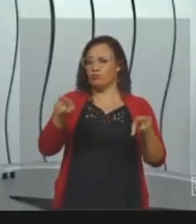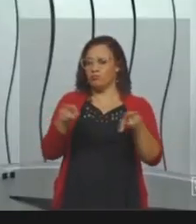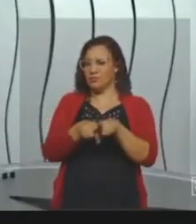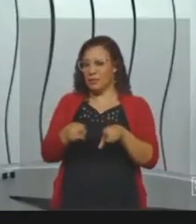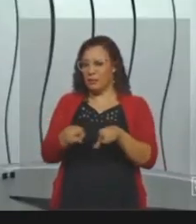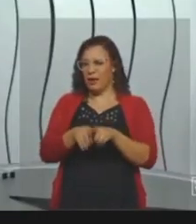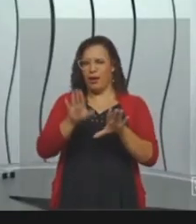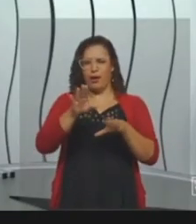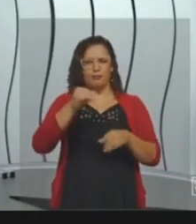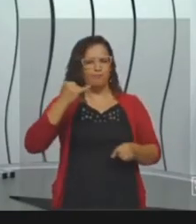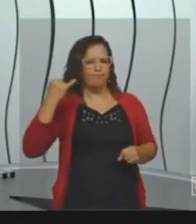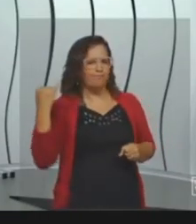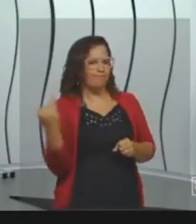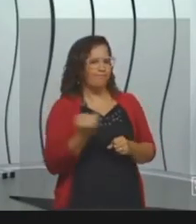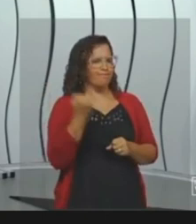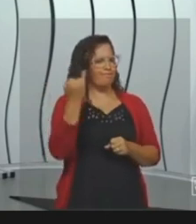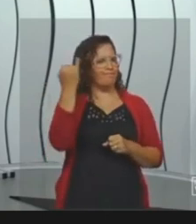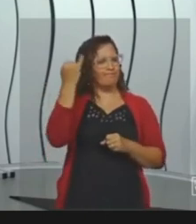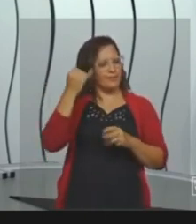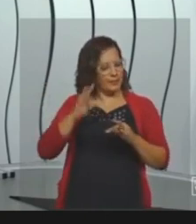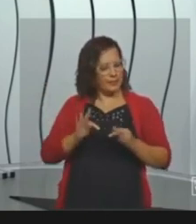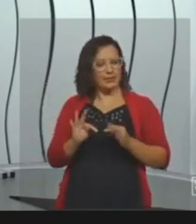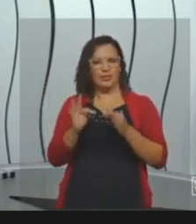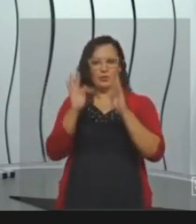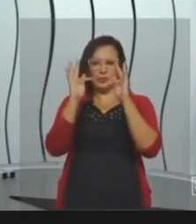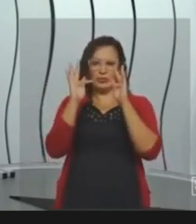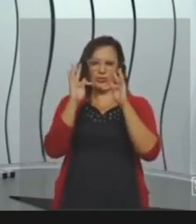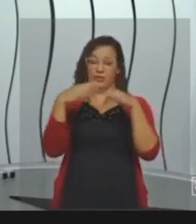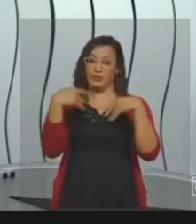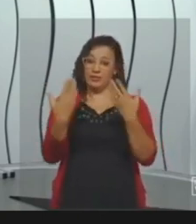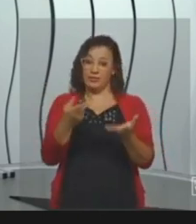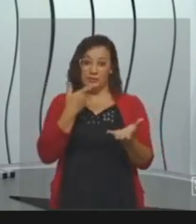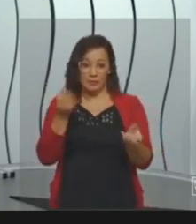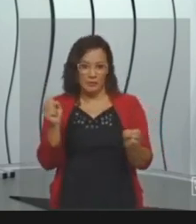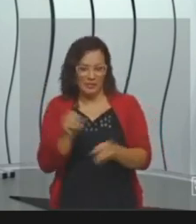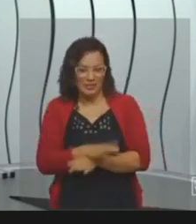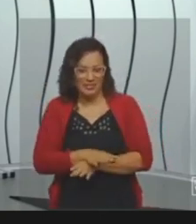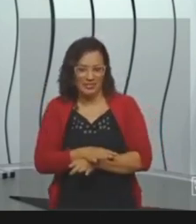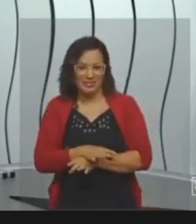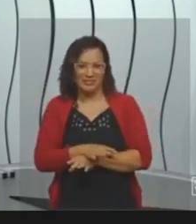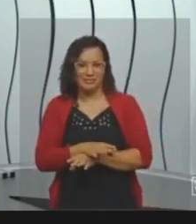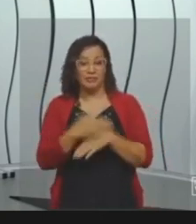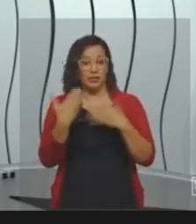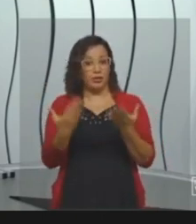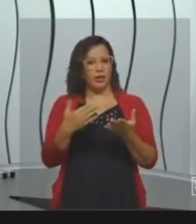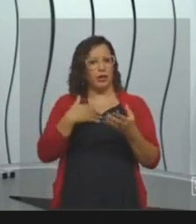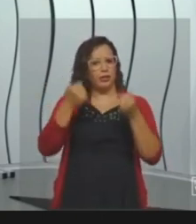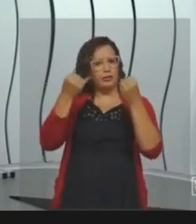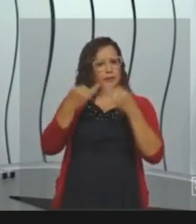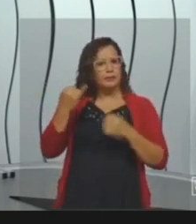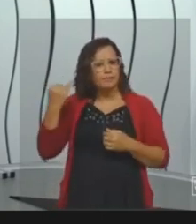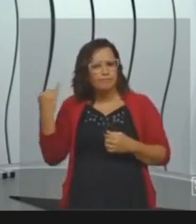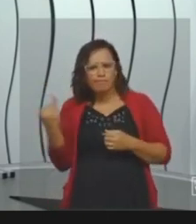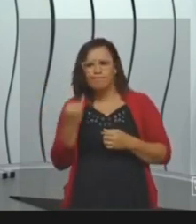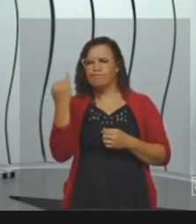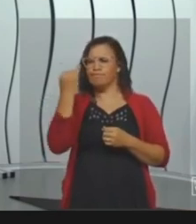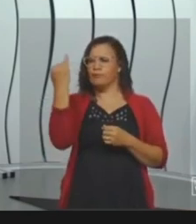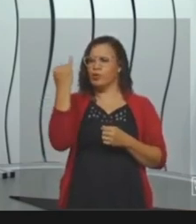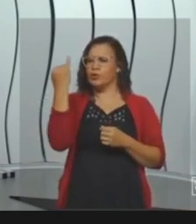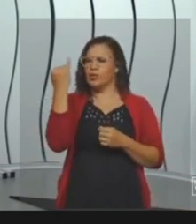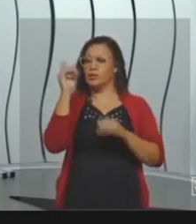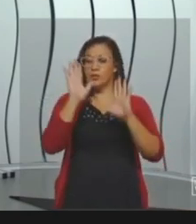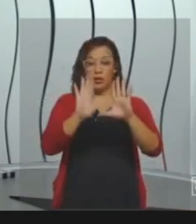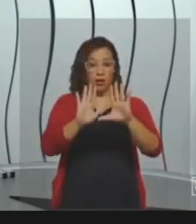a importância da tecnologia e volto a repetir para finalizar. Quando eu falo importância de alguma coisa,